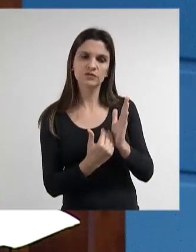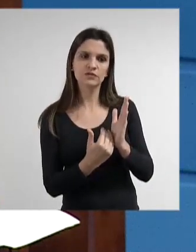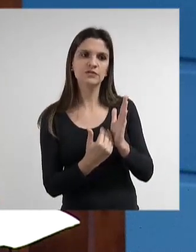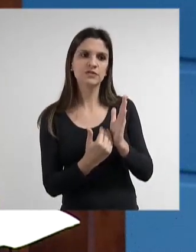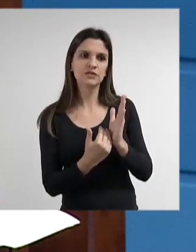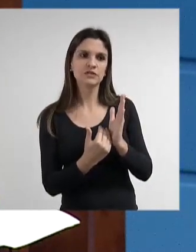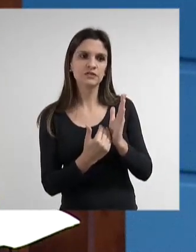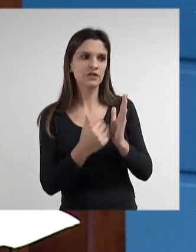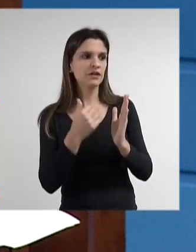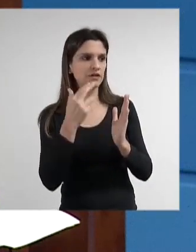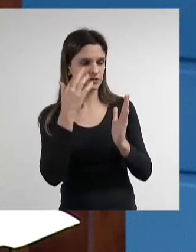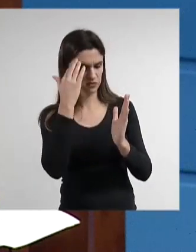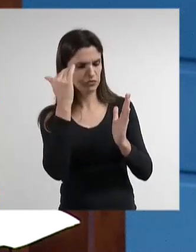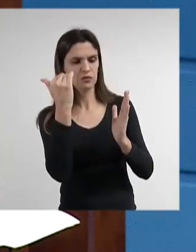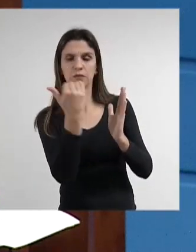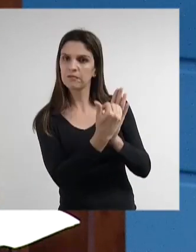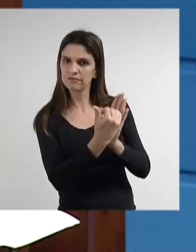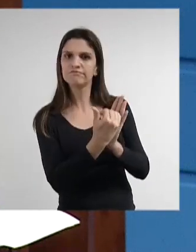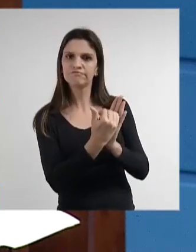seguidos ou não?